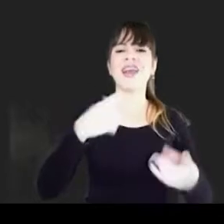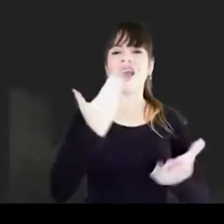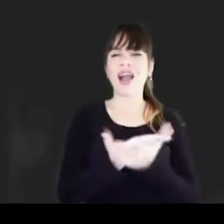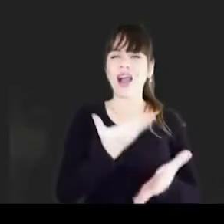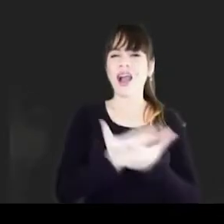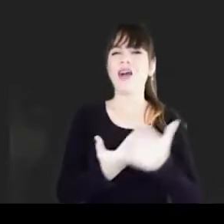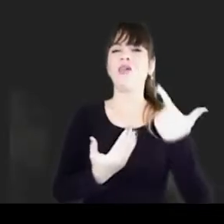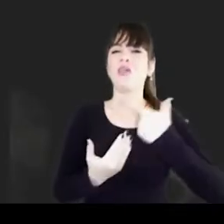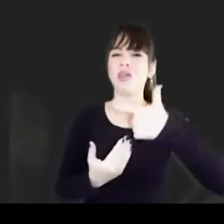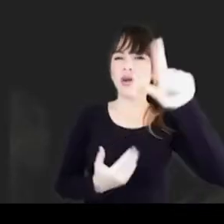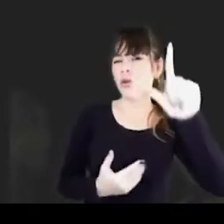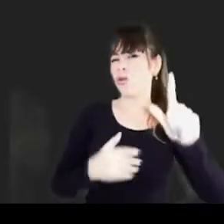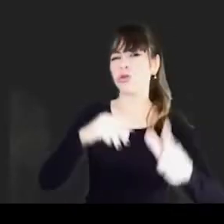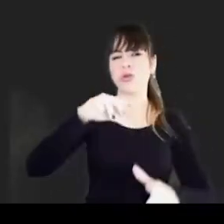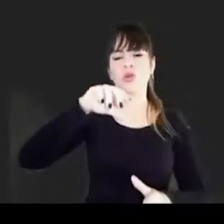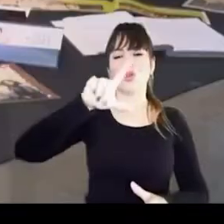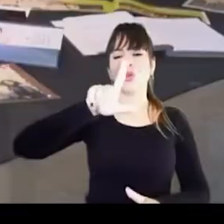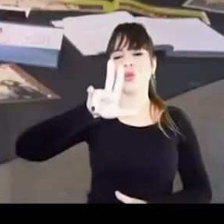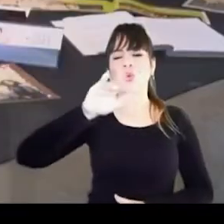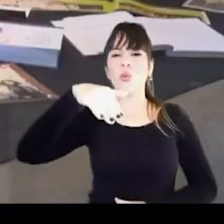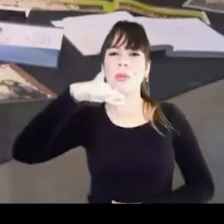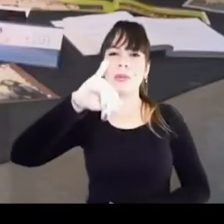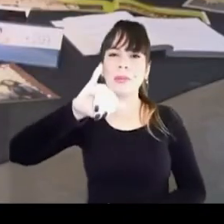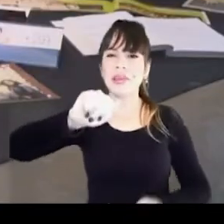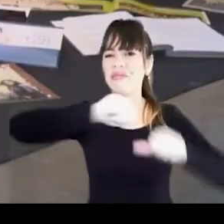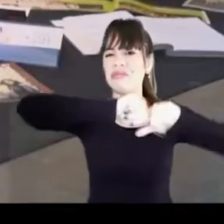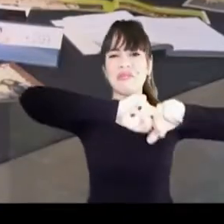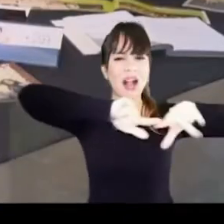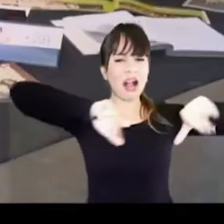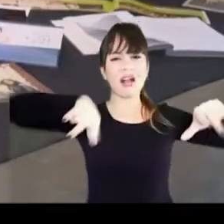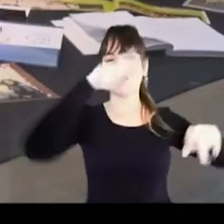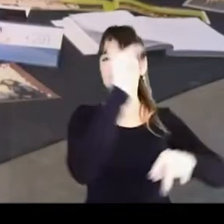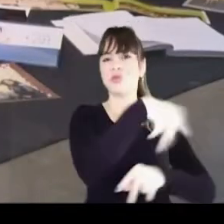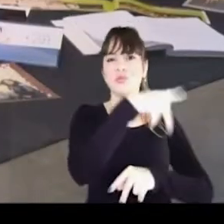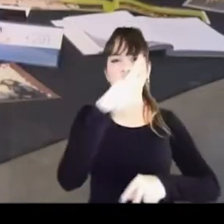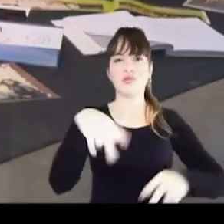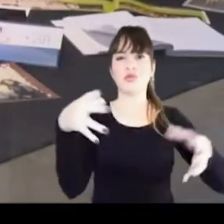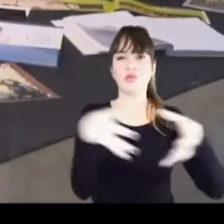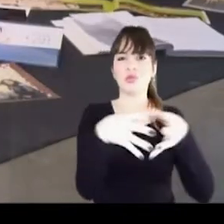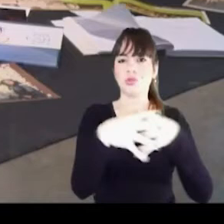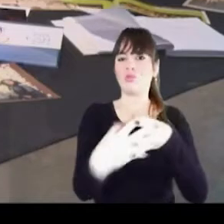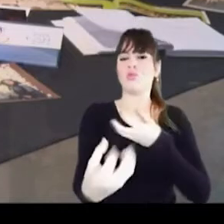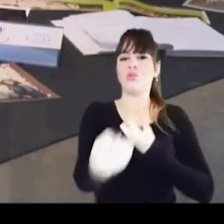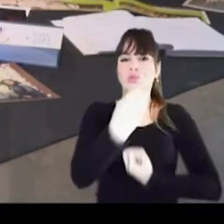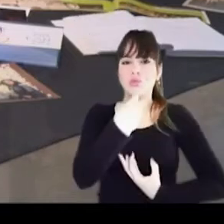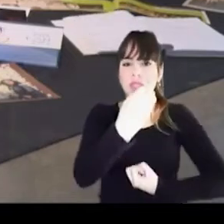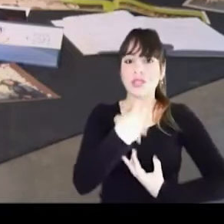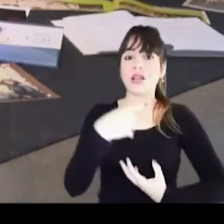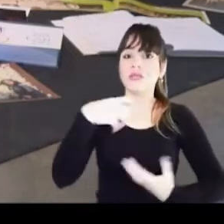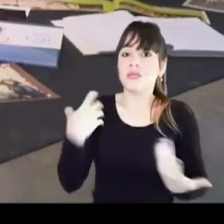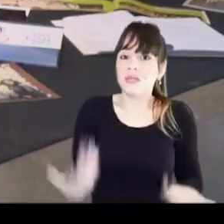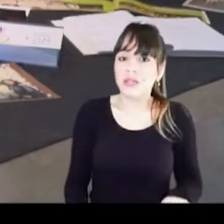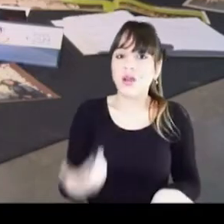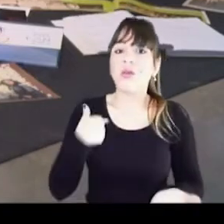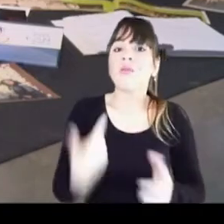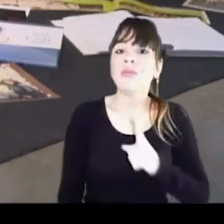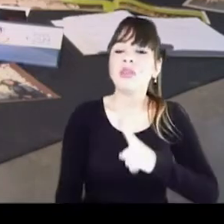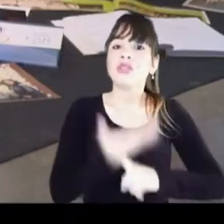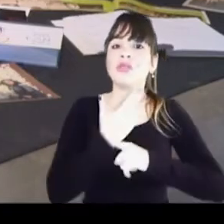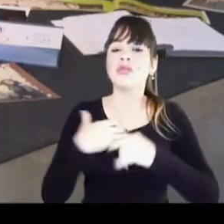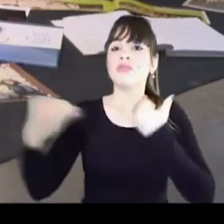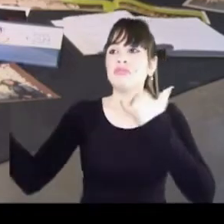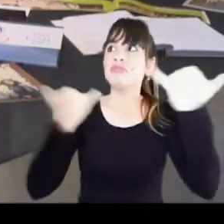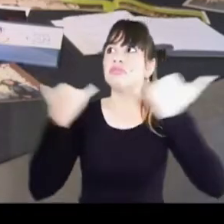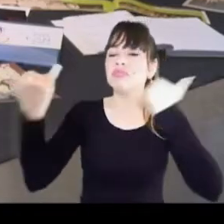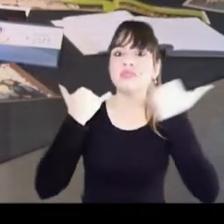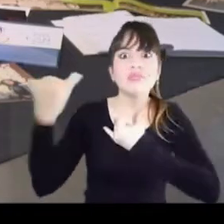aula com o Boal, tive aula com o Lume, vários integrantes do Lume. Então, isso